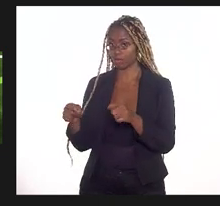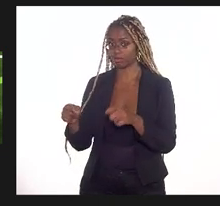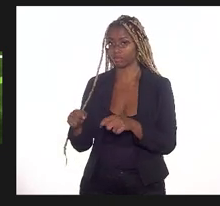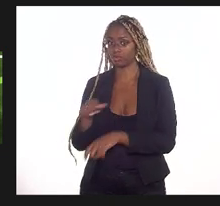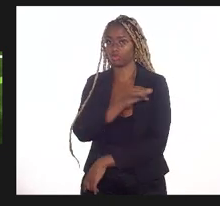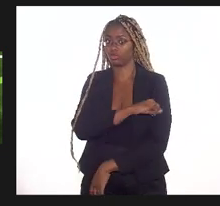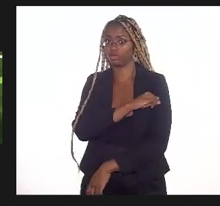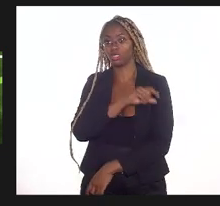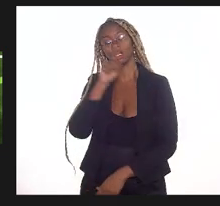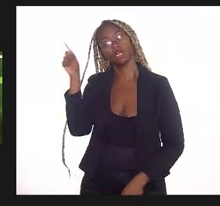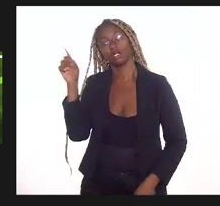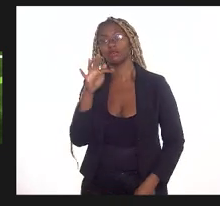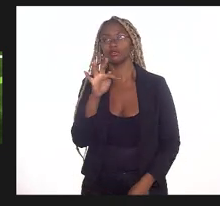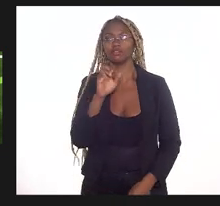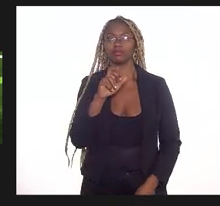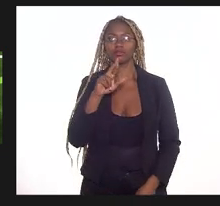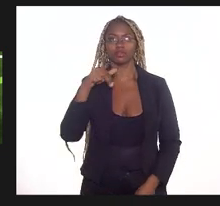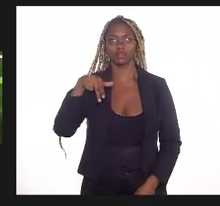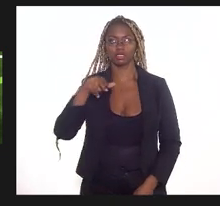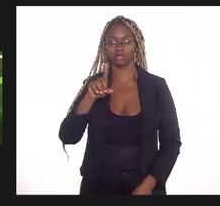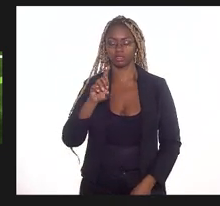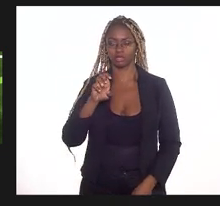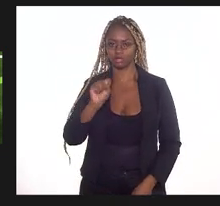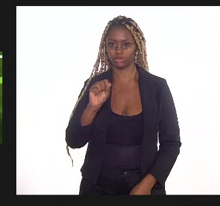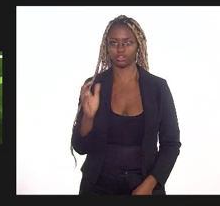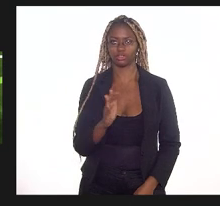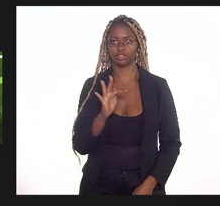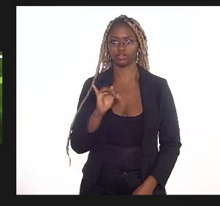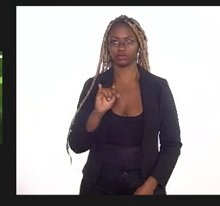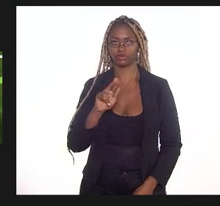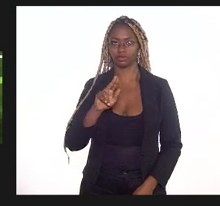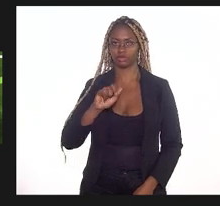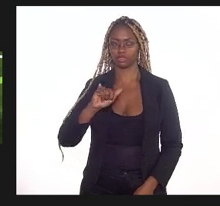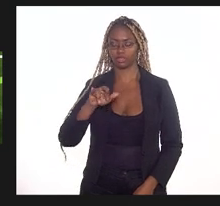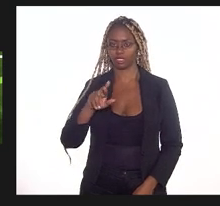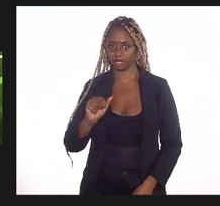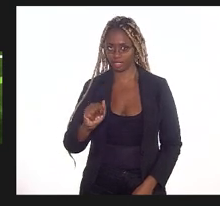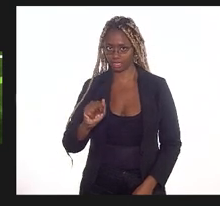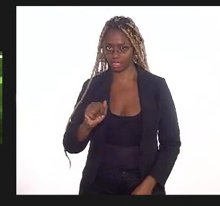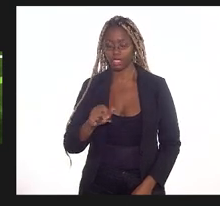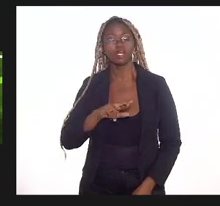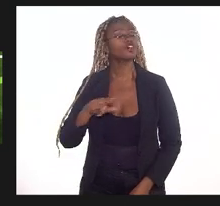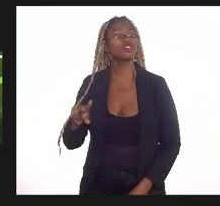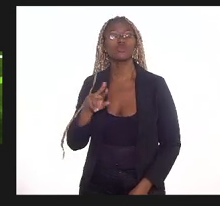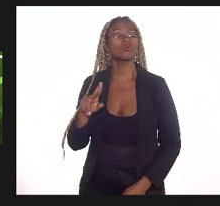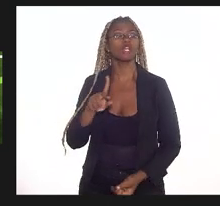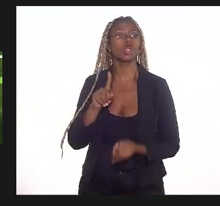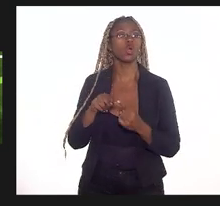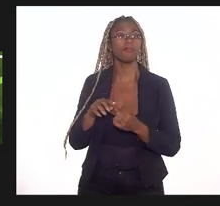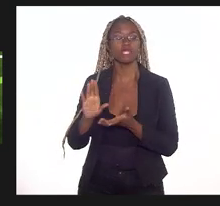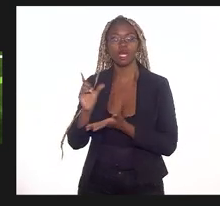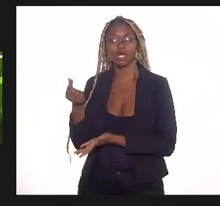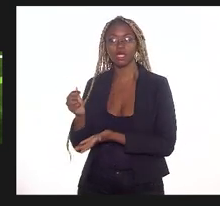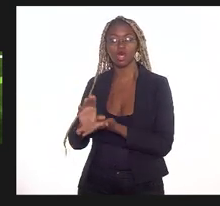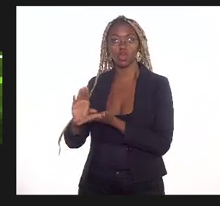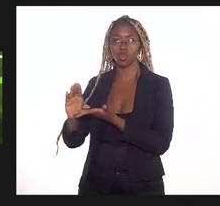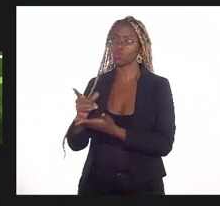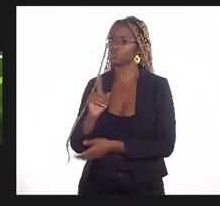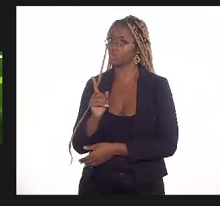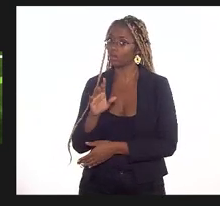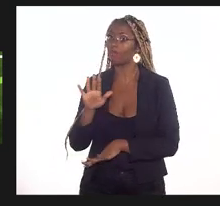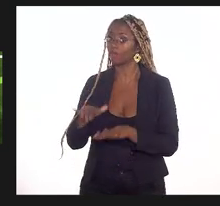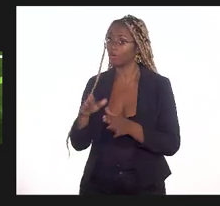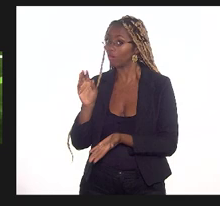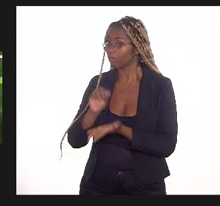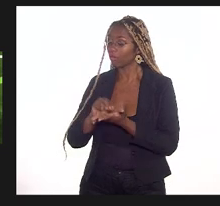Fernandes Figueira. E como os senhores sabem, a habilitação significa recurso, disponibilização de recurso ministerial para que a